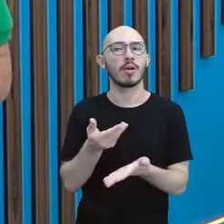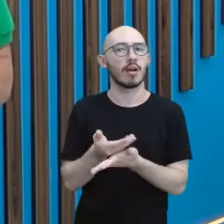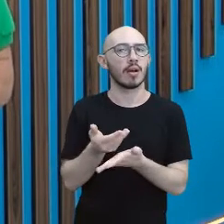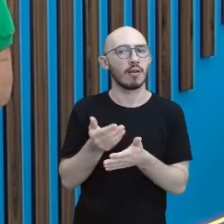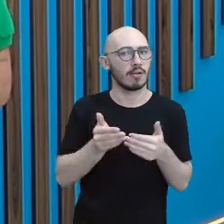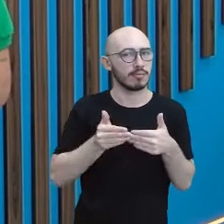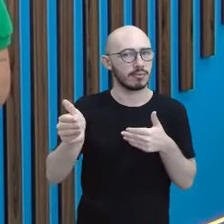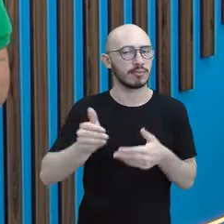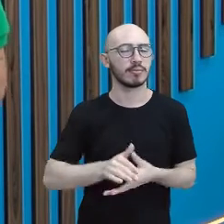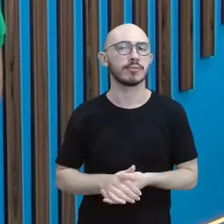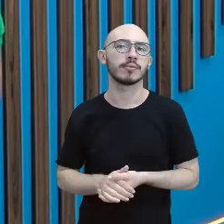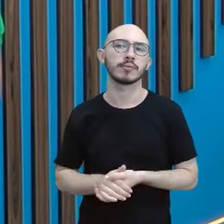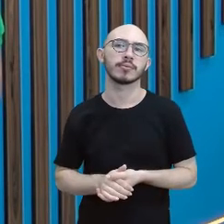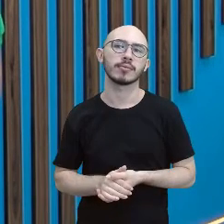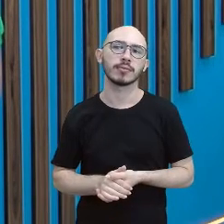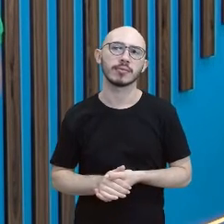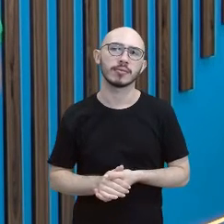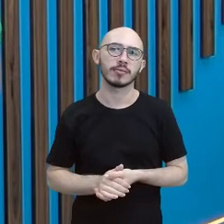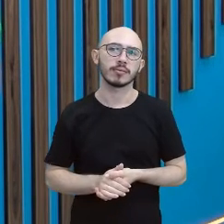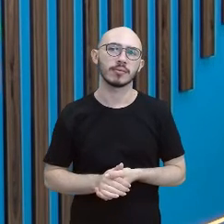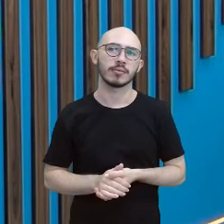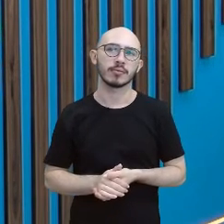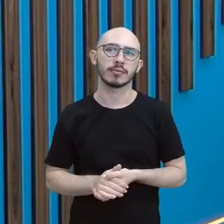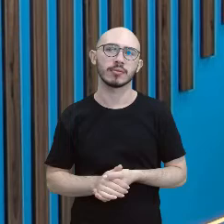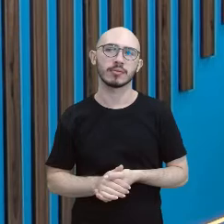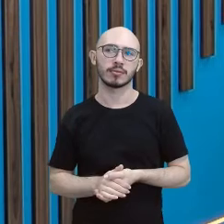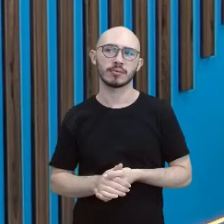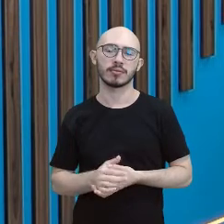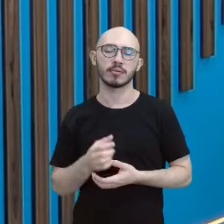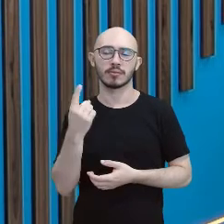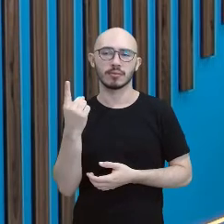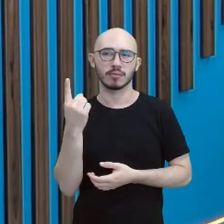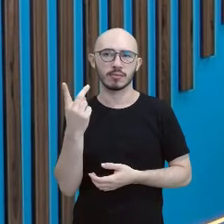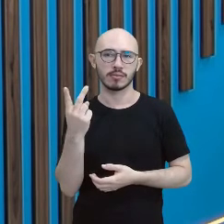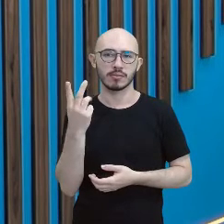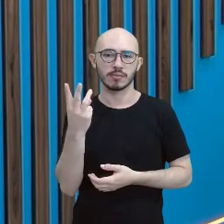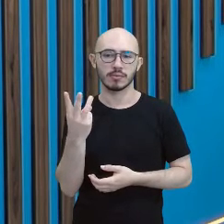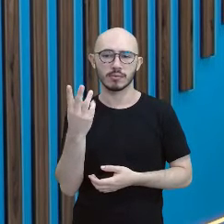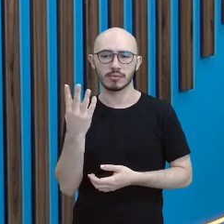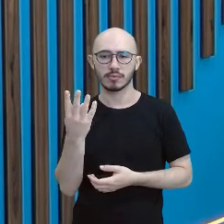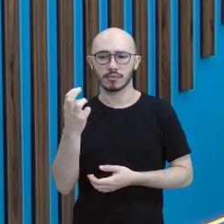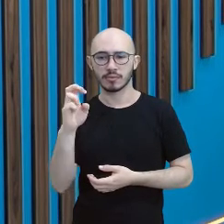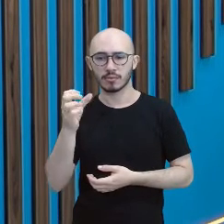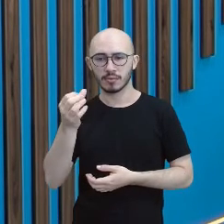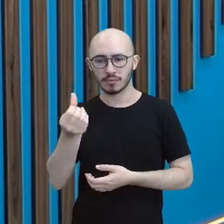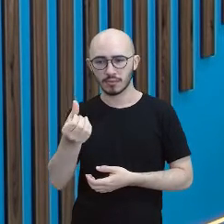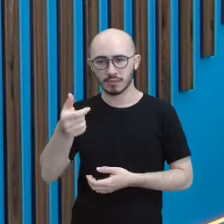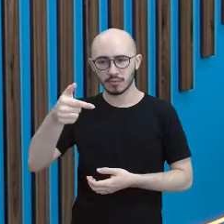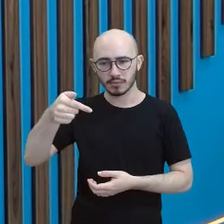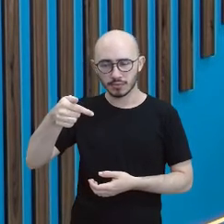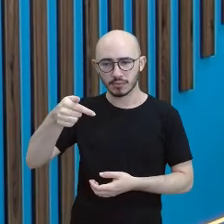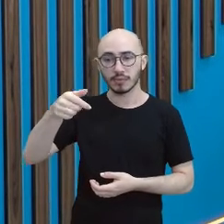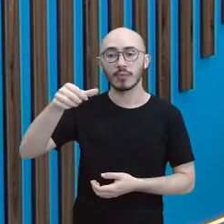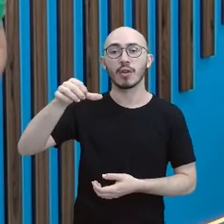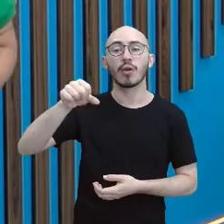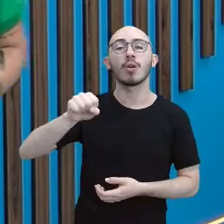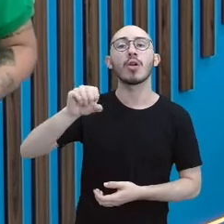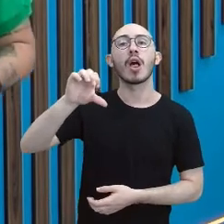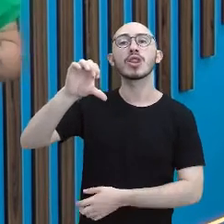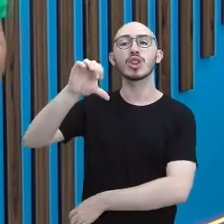aula? Então, a gente vai observar o seguinte, esse número, 1, 2, 3, 4, 5, 6, 7, 8,